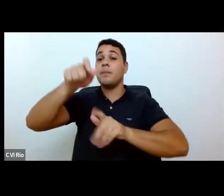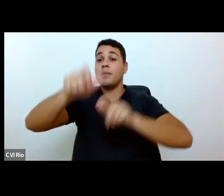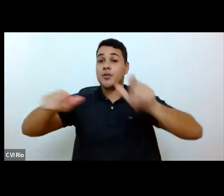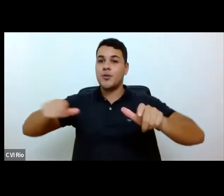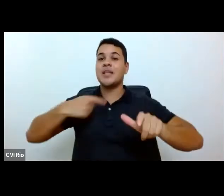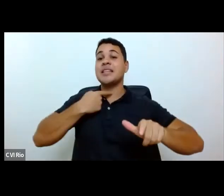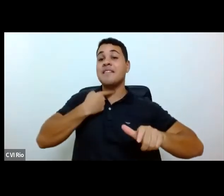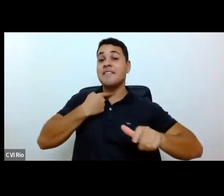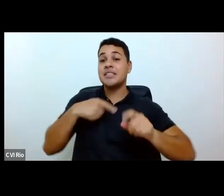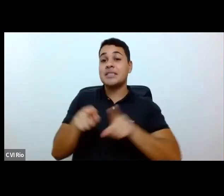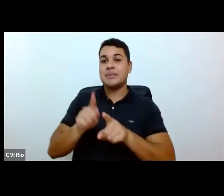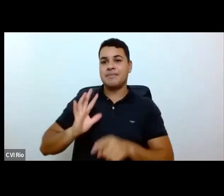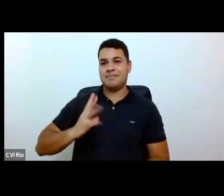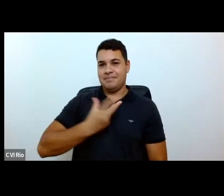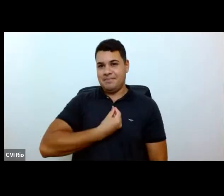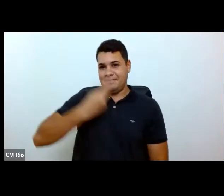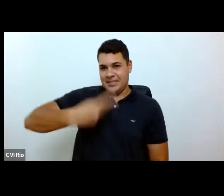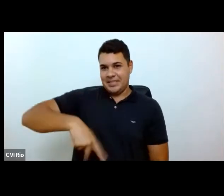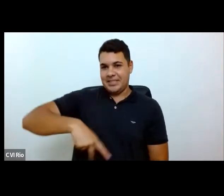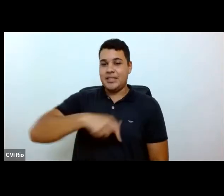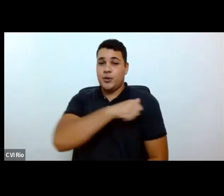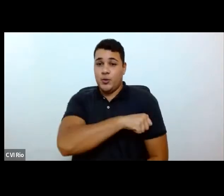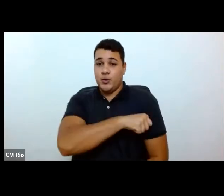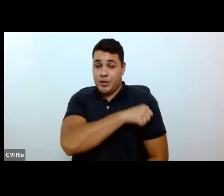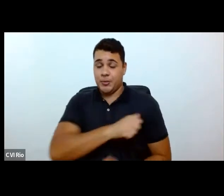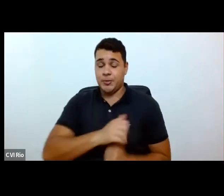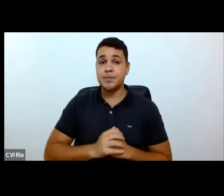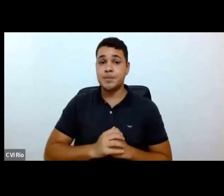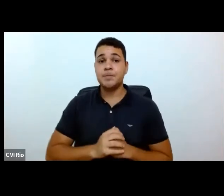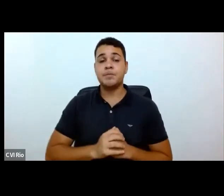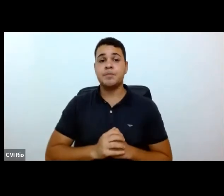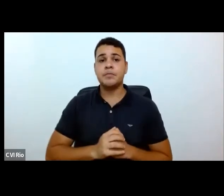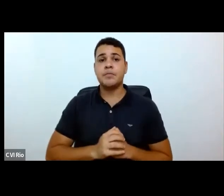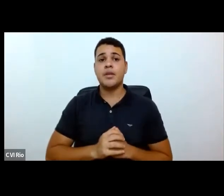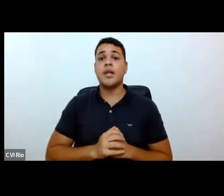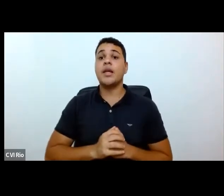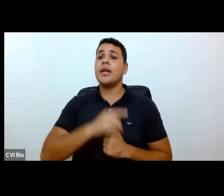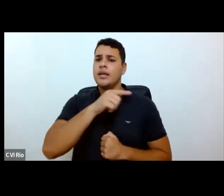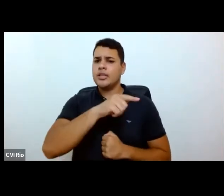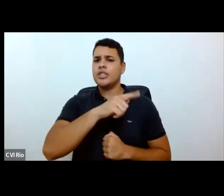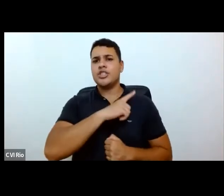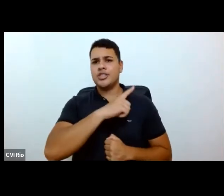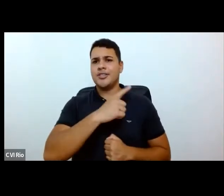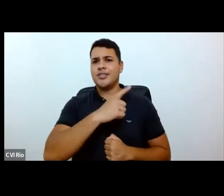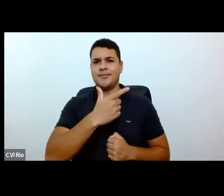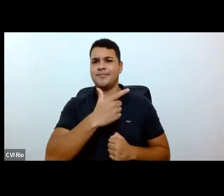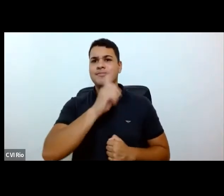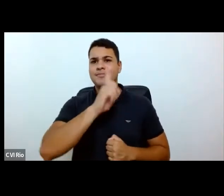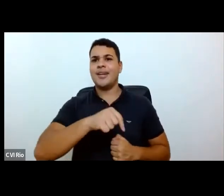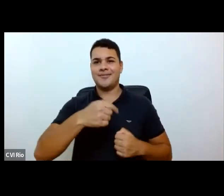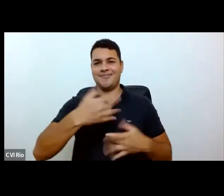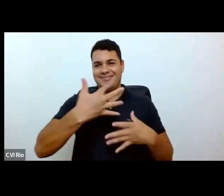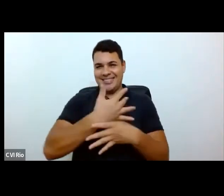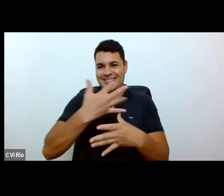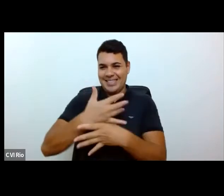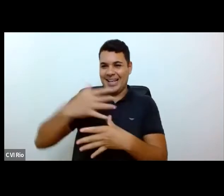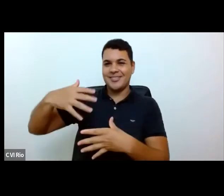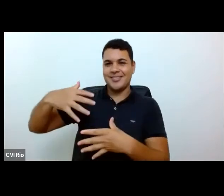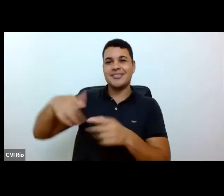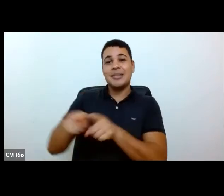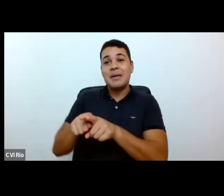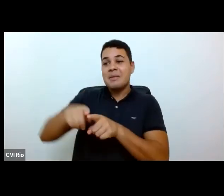diversas lideranças dentro de territórios no estado do Rio de Janeiro, desde a região serrana, a região metropolitana do Rio,